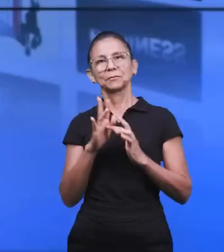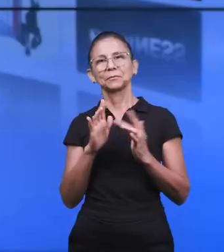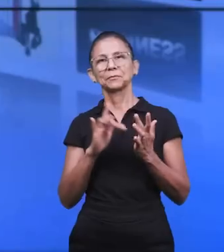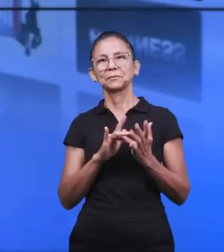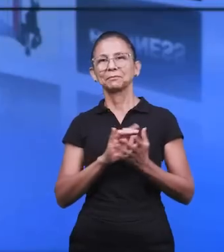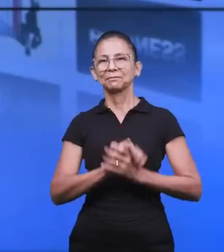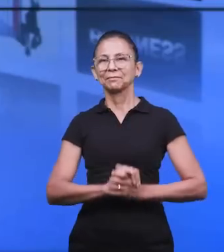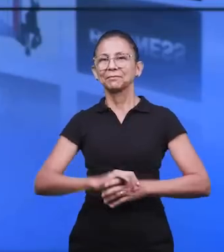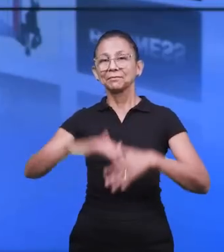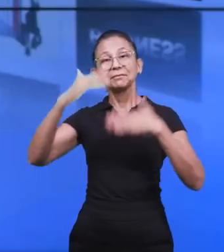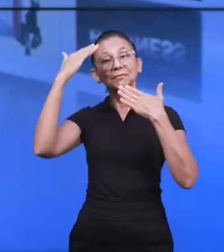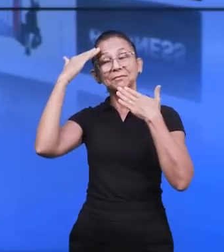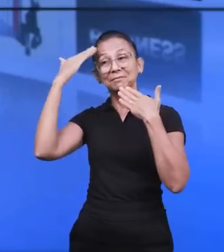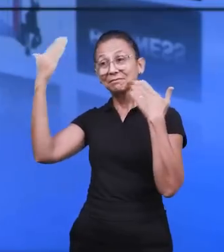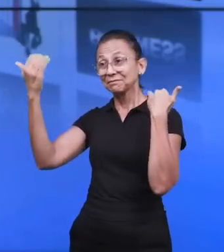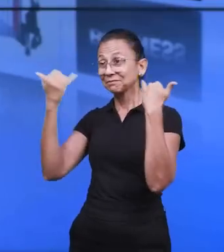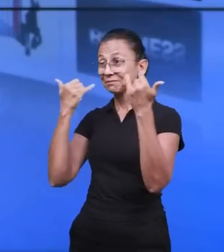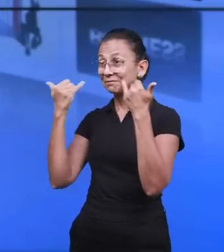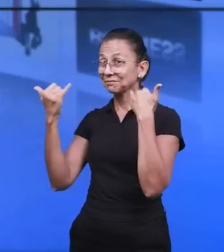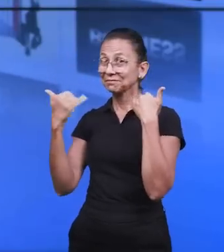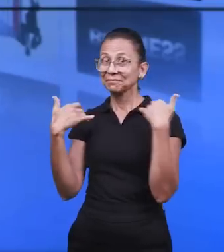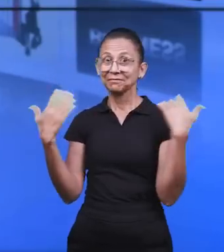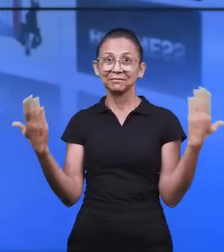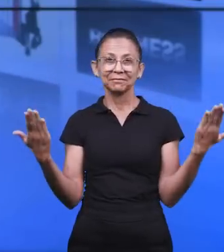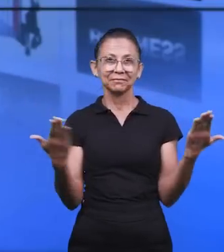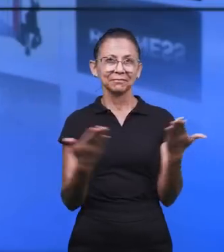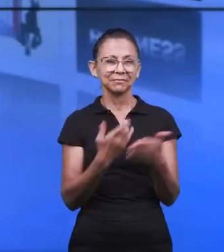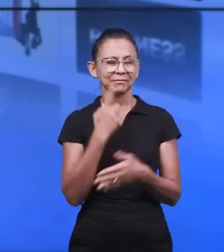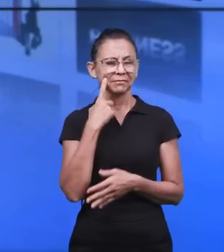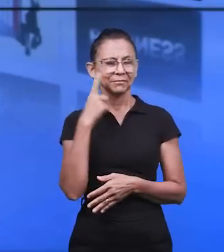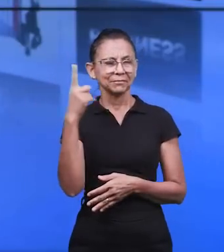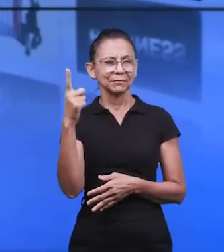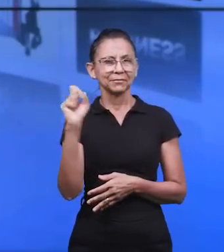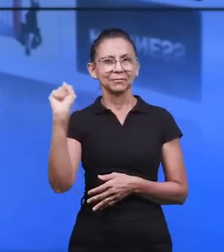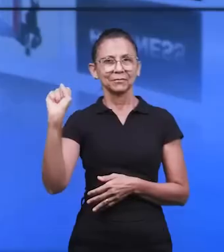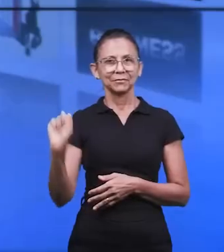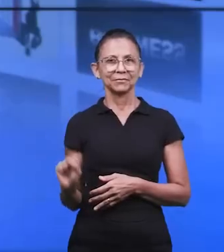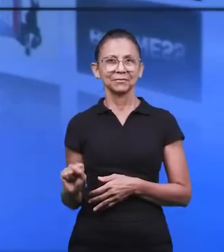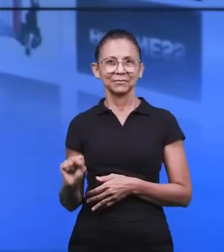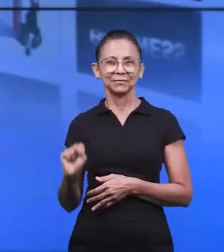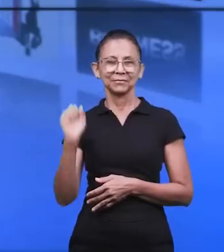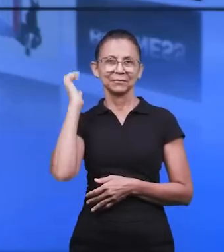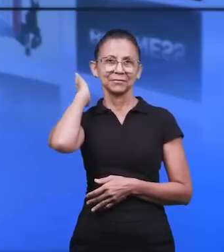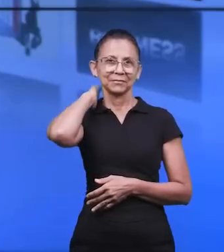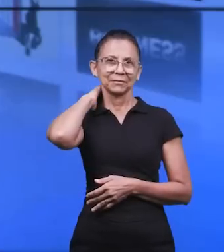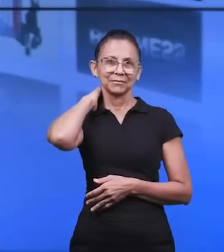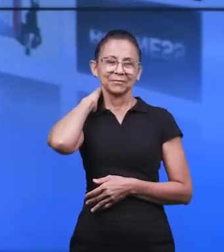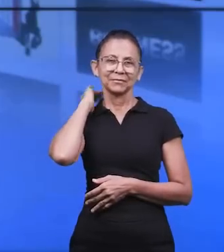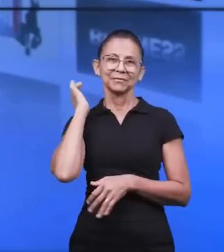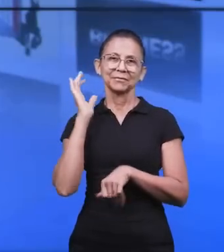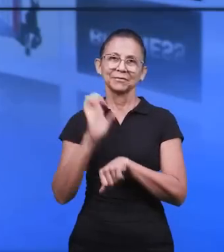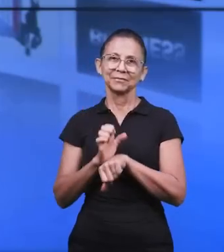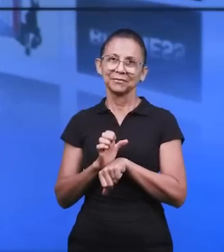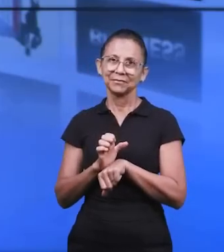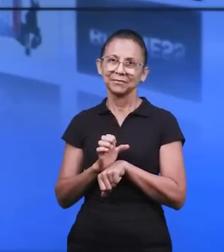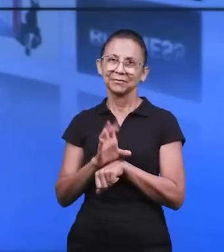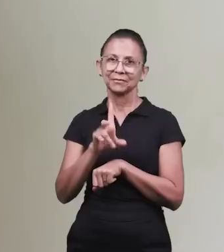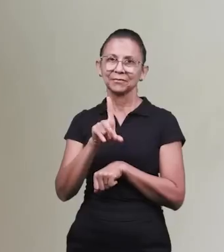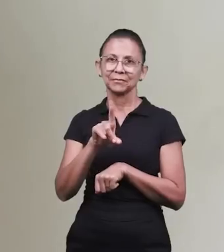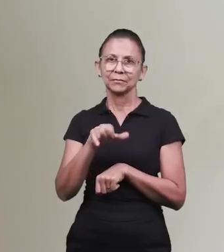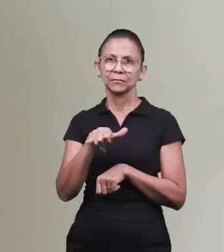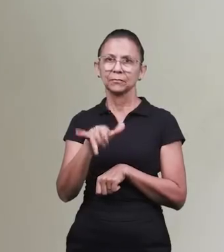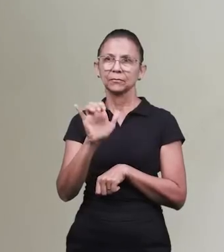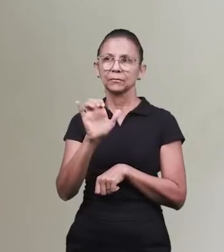Senhor. Obrigado, Marco, pelas informações. E agora vamos para o sul do Pará. A nossa irmã Deise Furtado. Pai do Senhor,